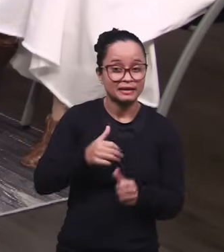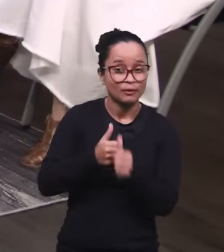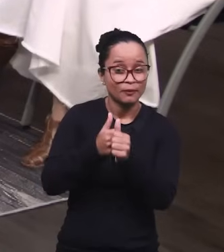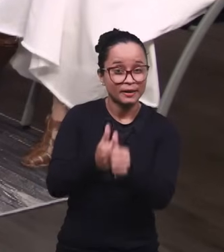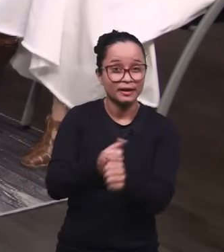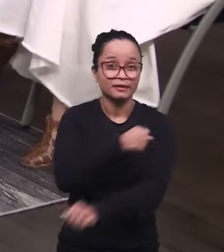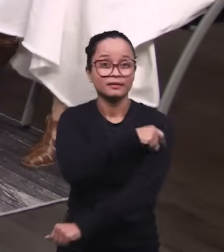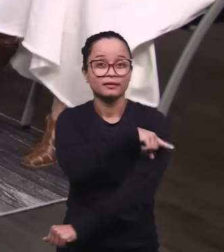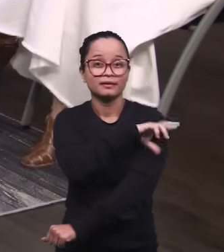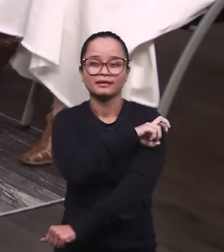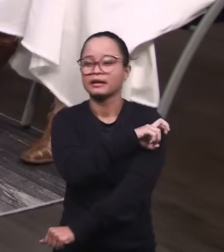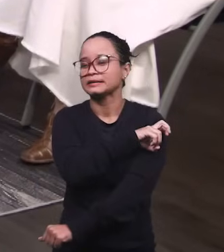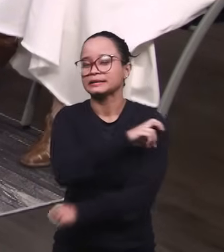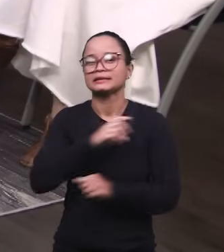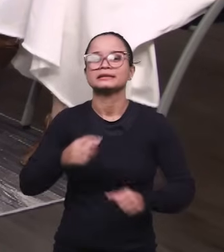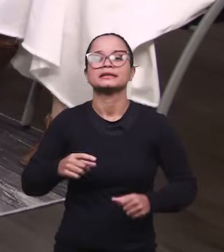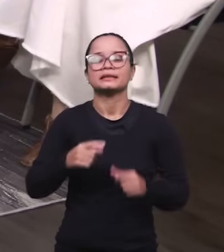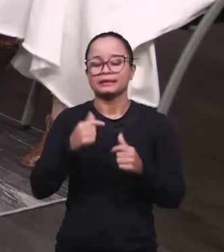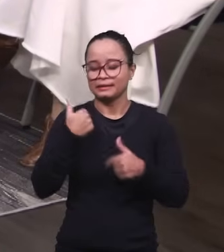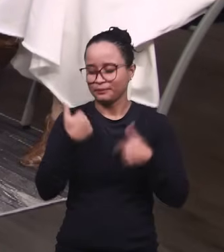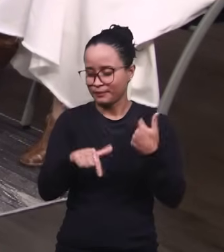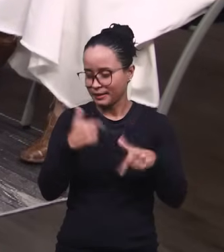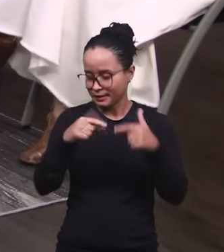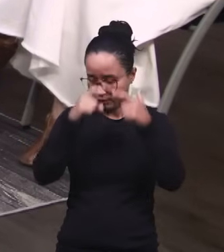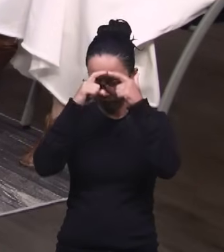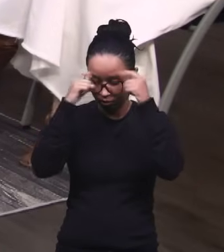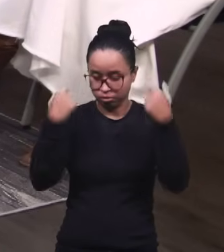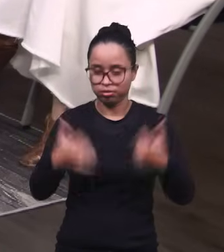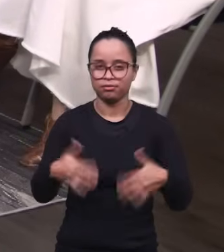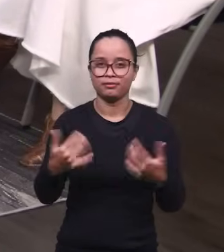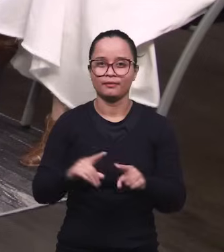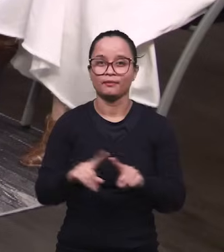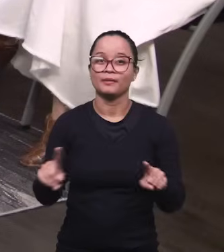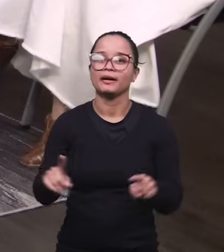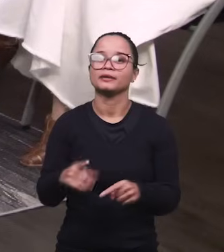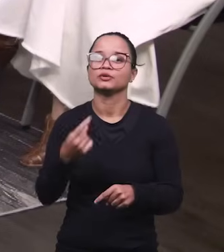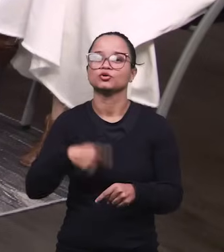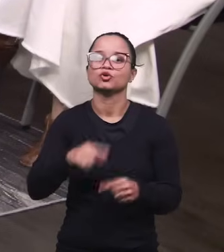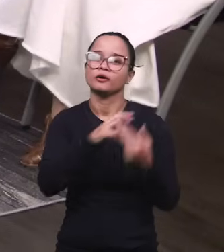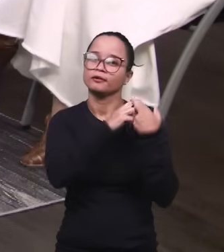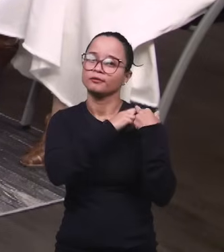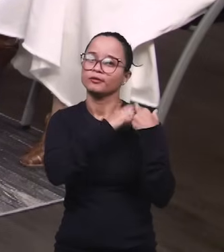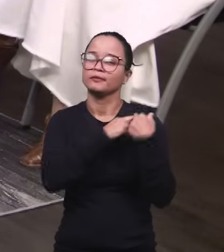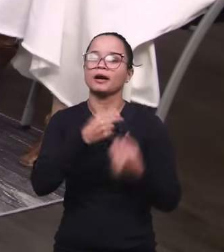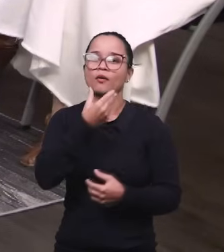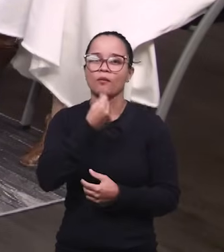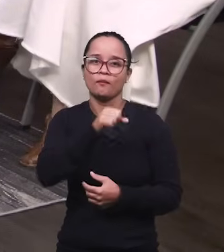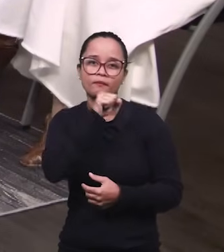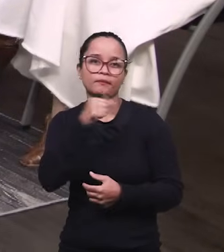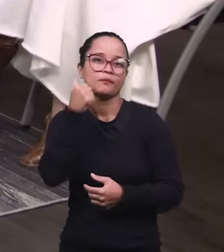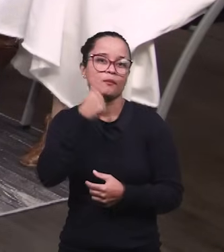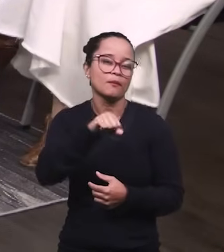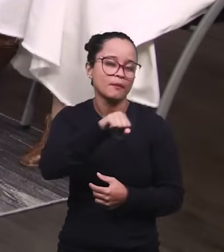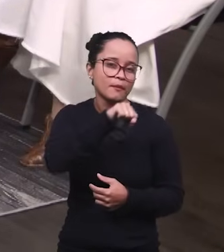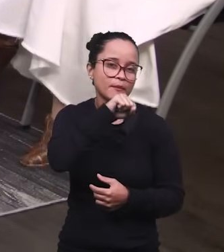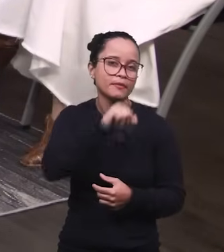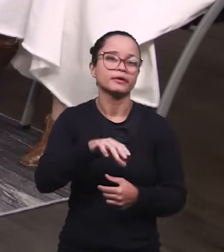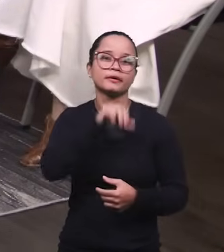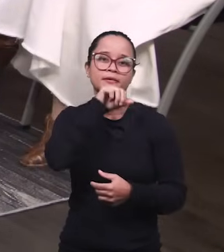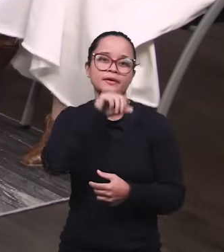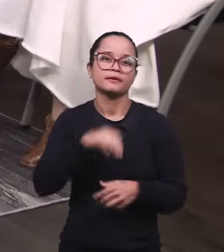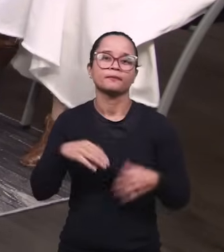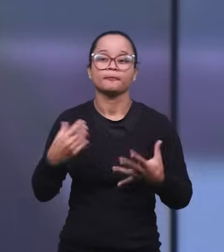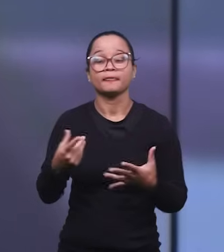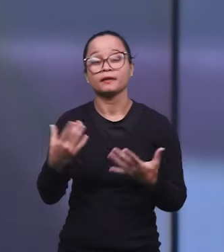do Fundamental 1. Não, é trabalhoso, mas é nossa função como pais, como mães, não é? E nós